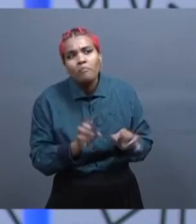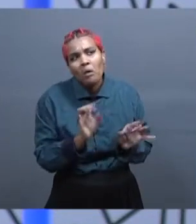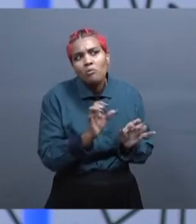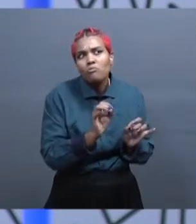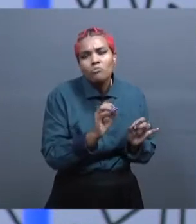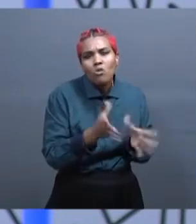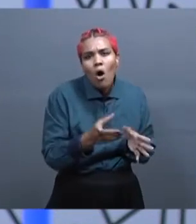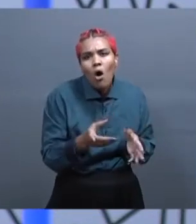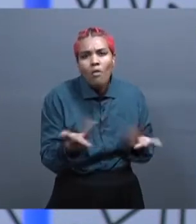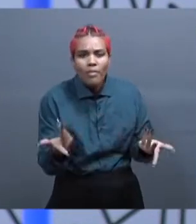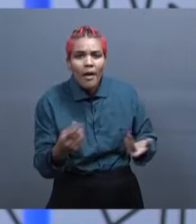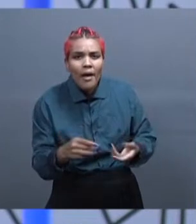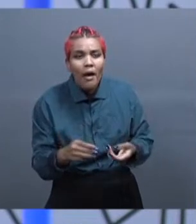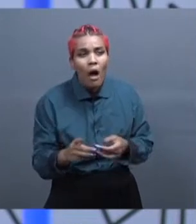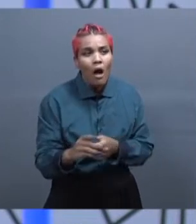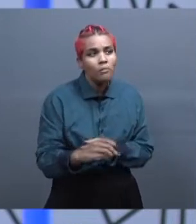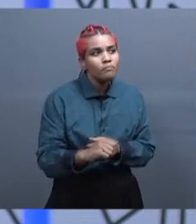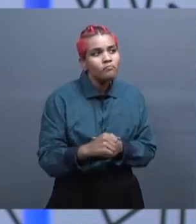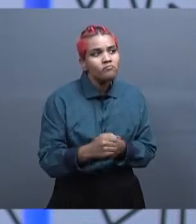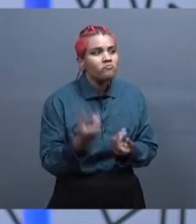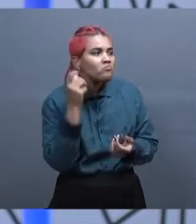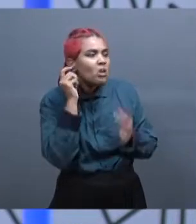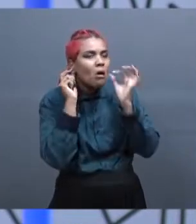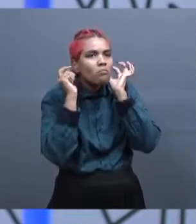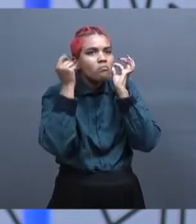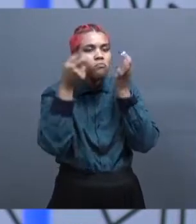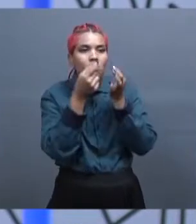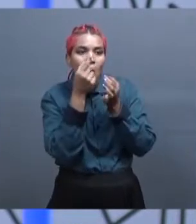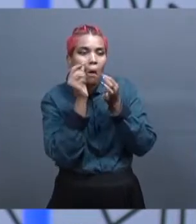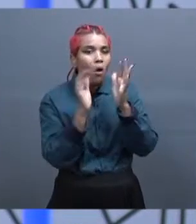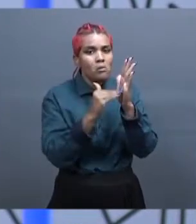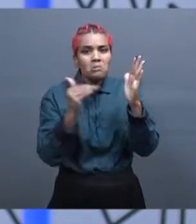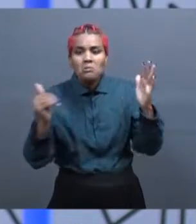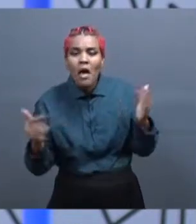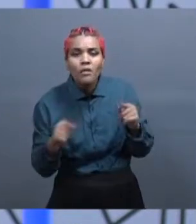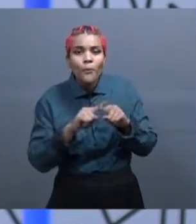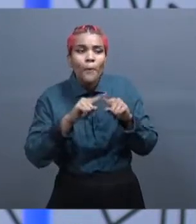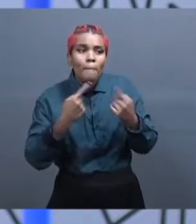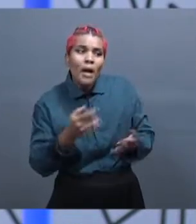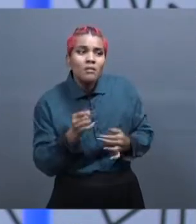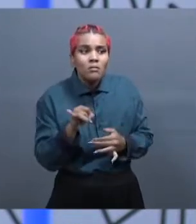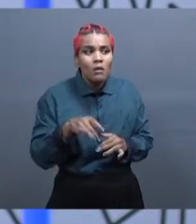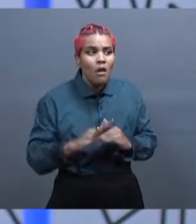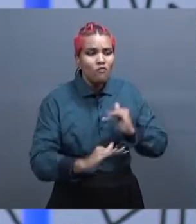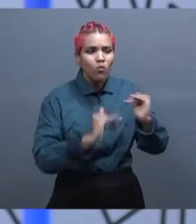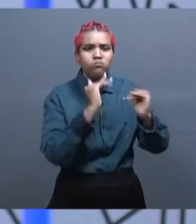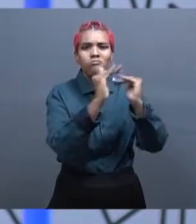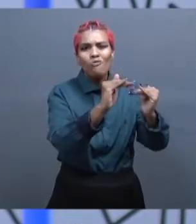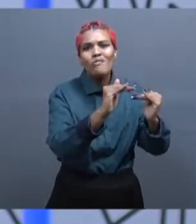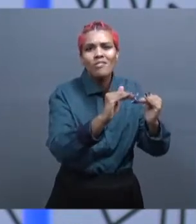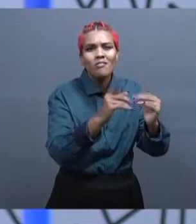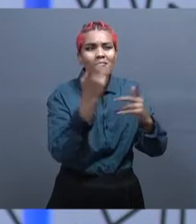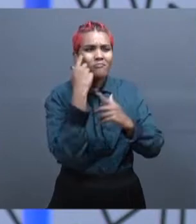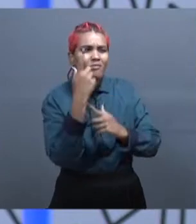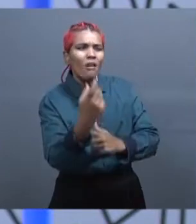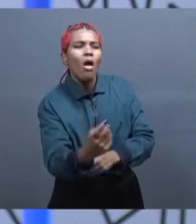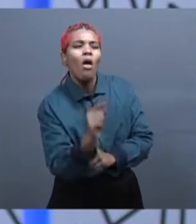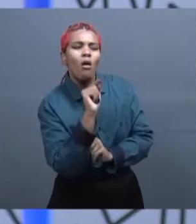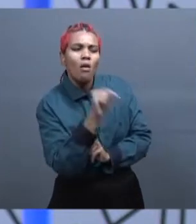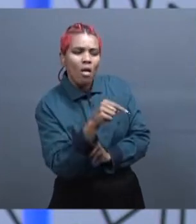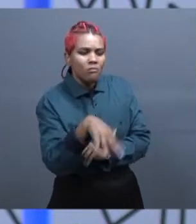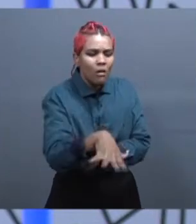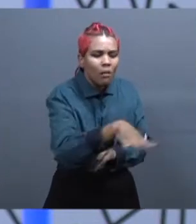adornos na questões estéticas mas acaba que quando evolui um pouco mais a pessoa começa a despertar mais interesse pelo